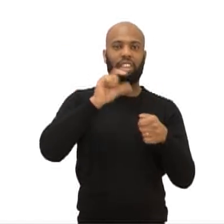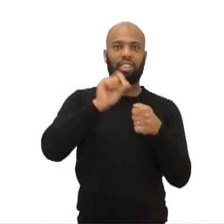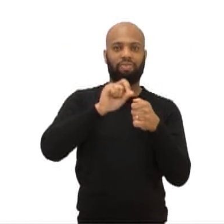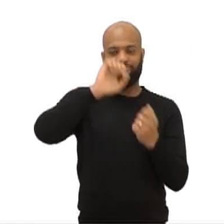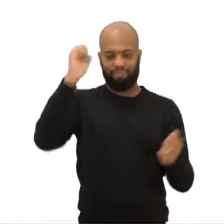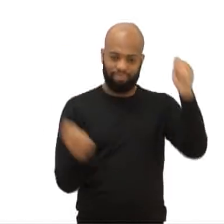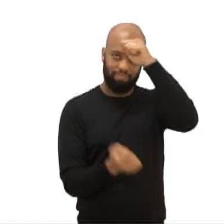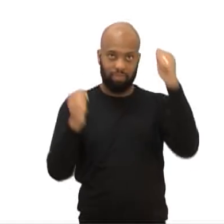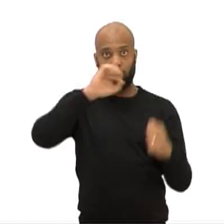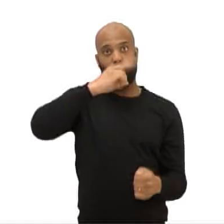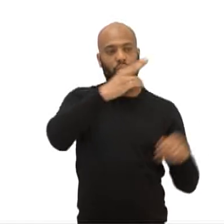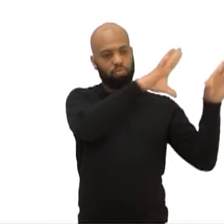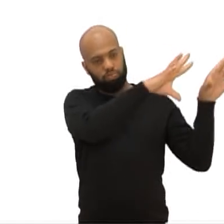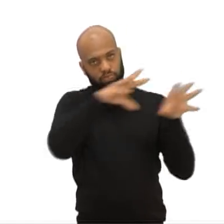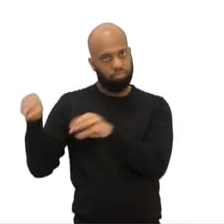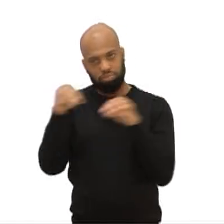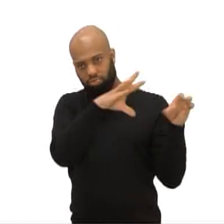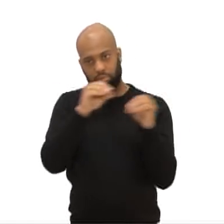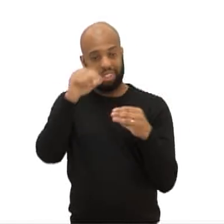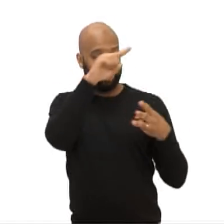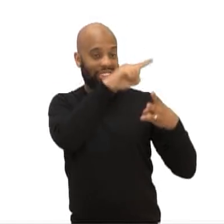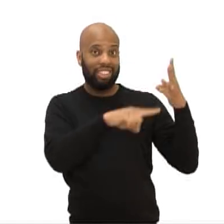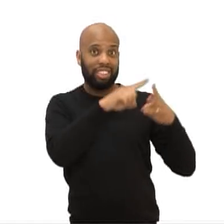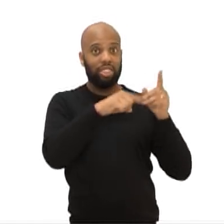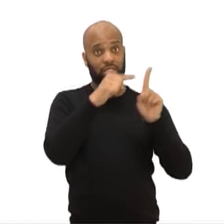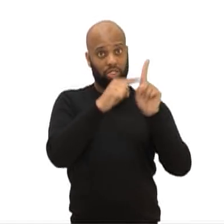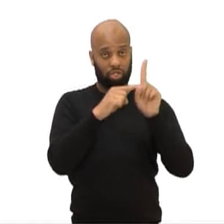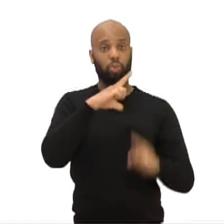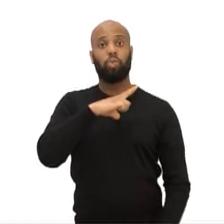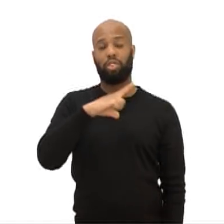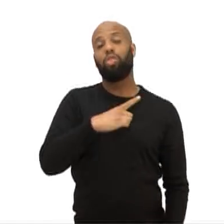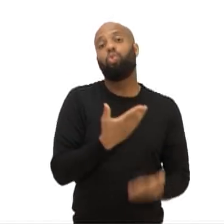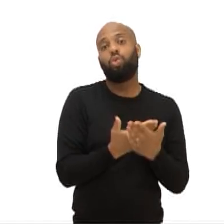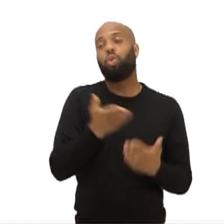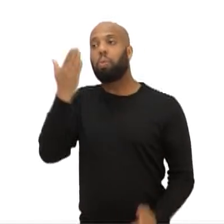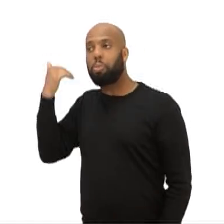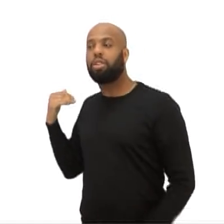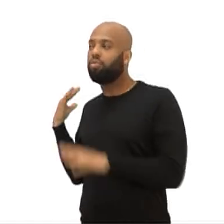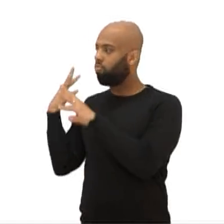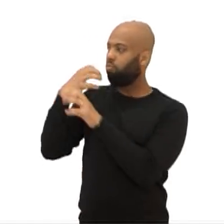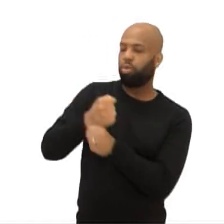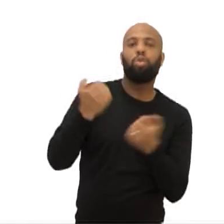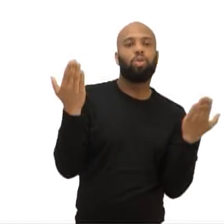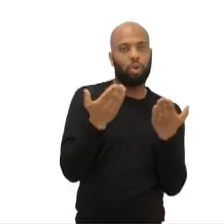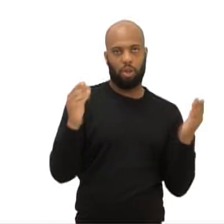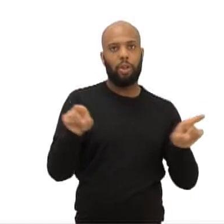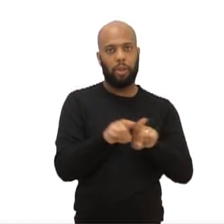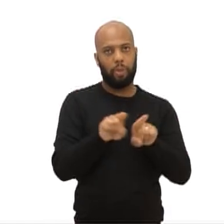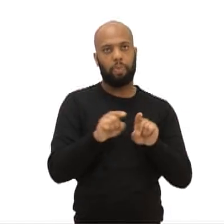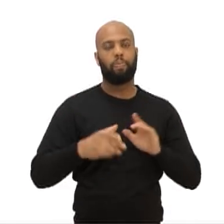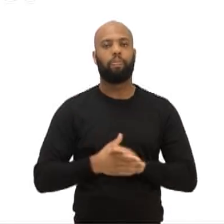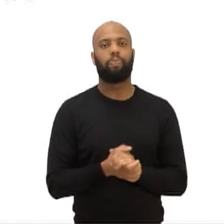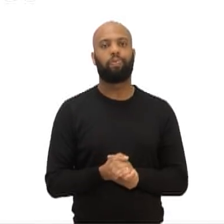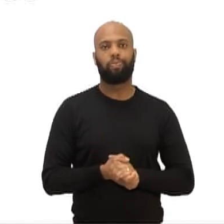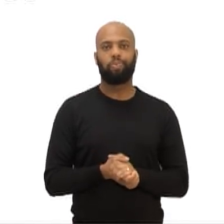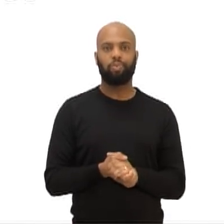rotação. Então, são as três que a gente trabalhou na aula passada, a gente vai estar dando andamento aí abordando elas também,